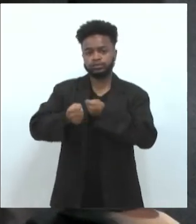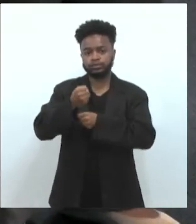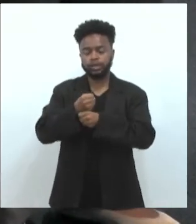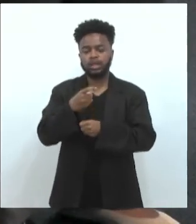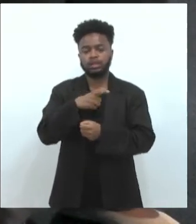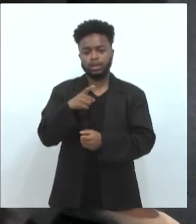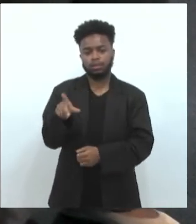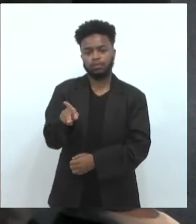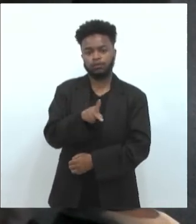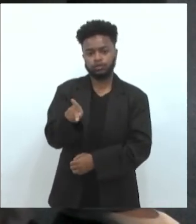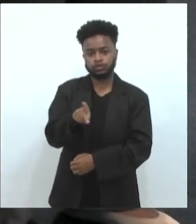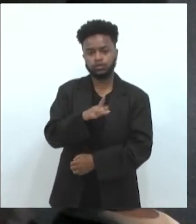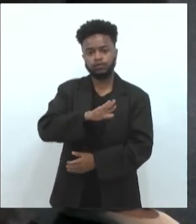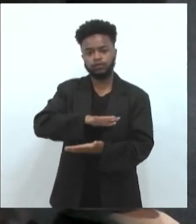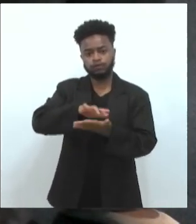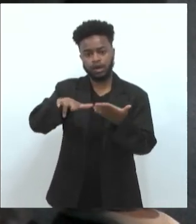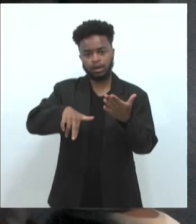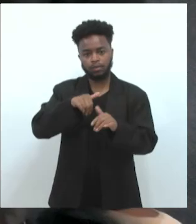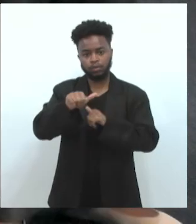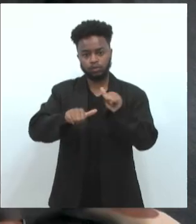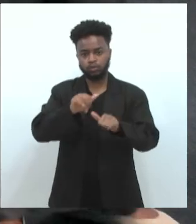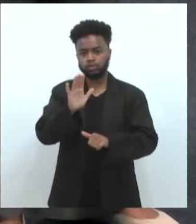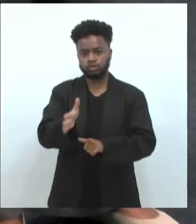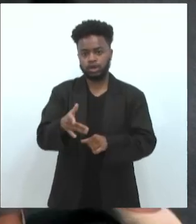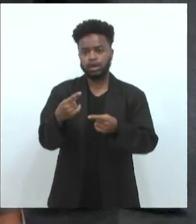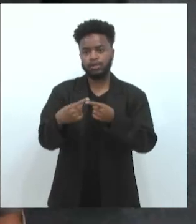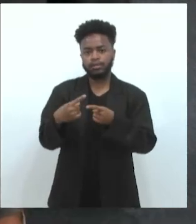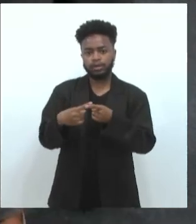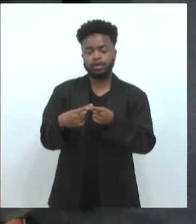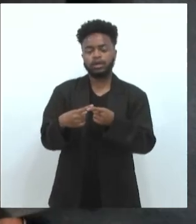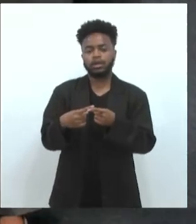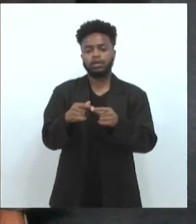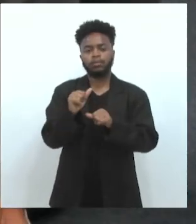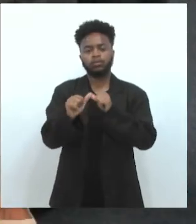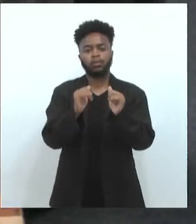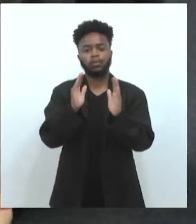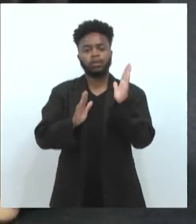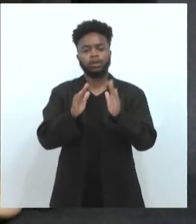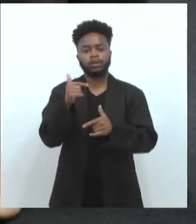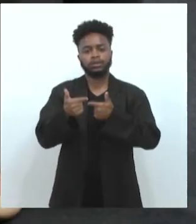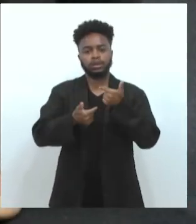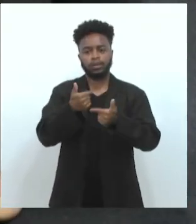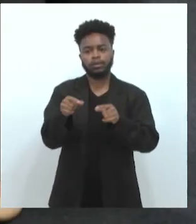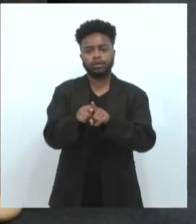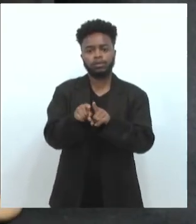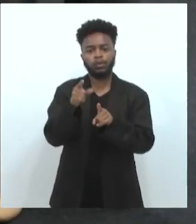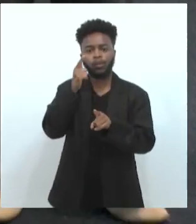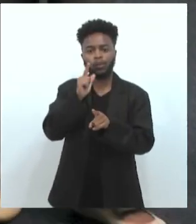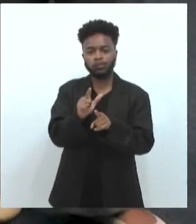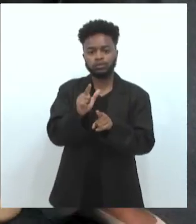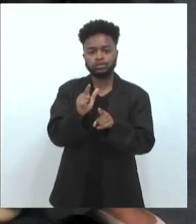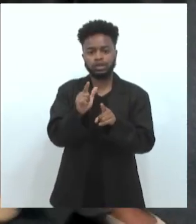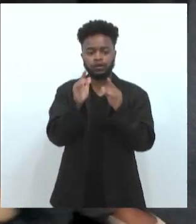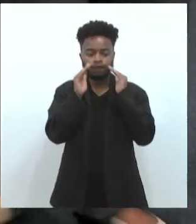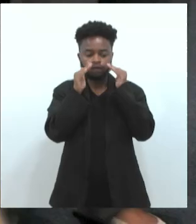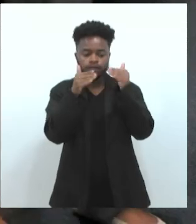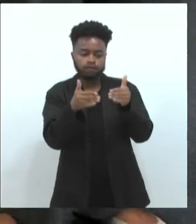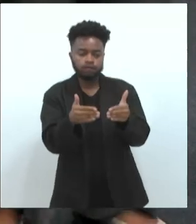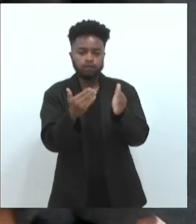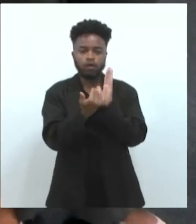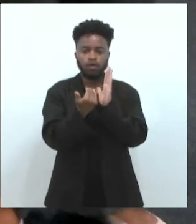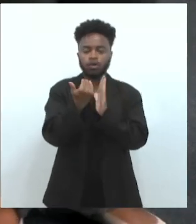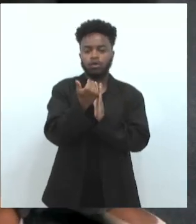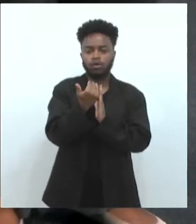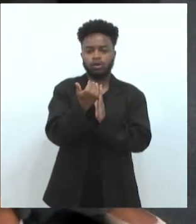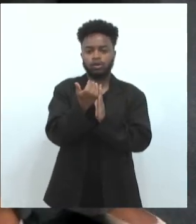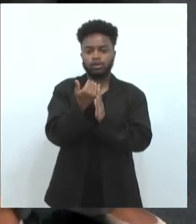professores efetivamente migrados, que alteraram a sua jornada de trabalho, podendo se dedicar mais tempo